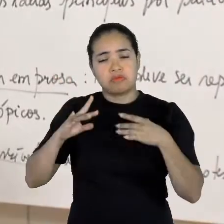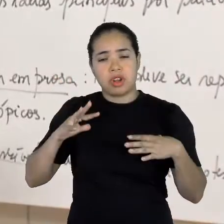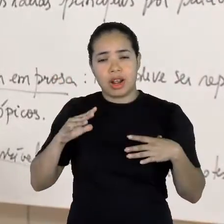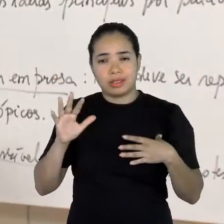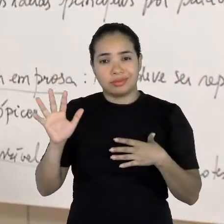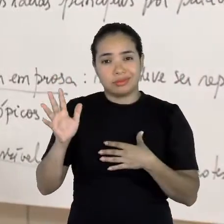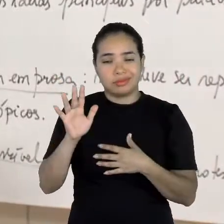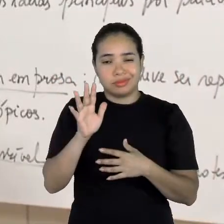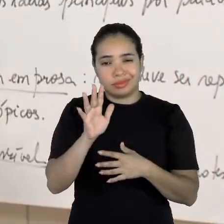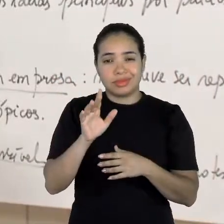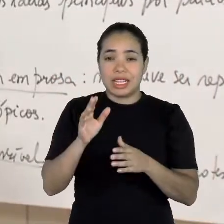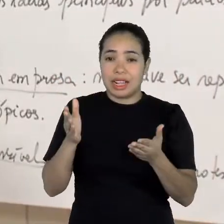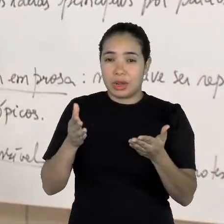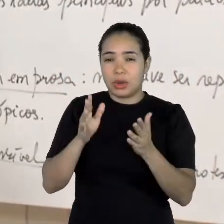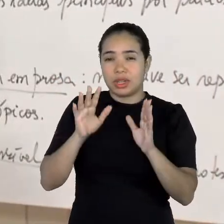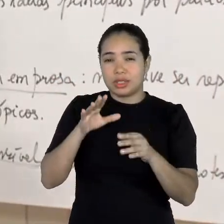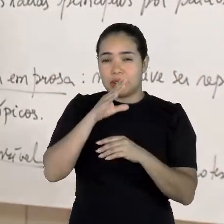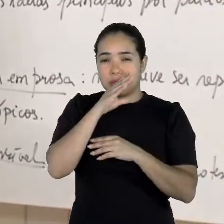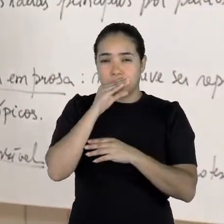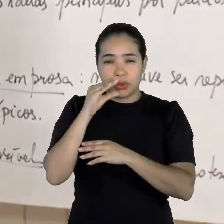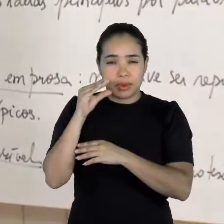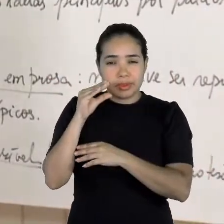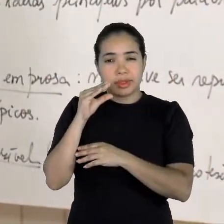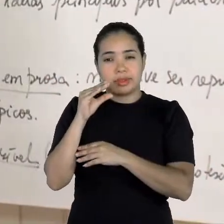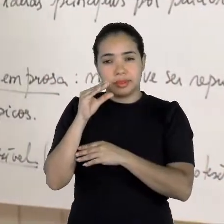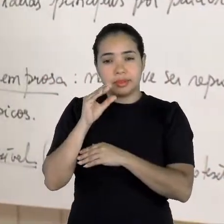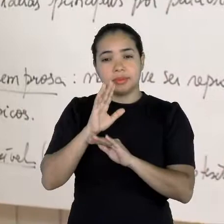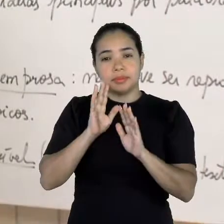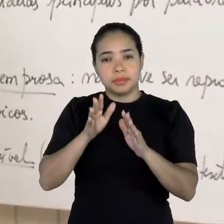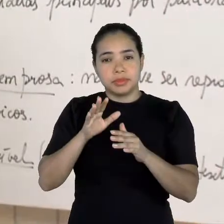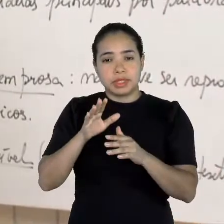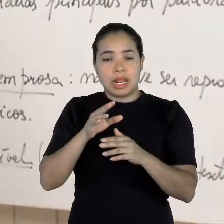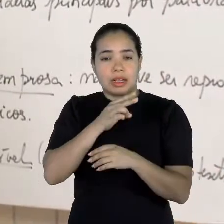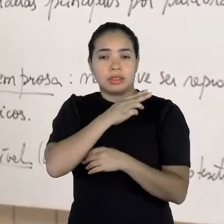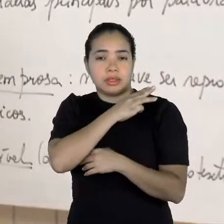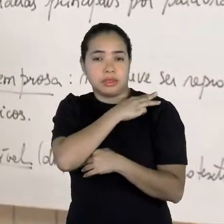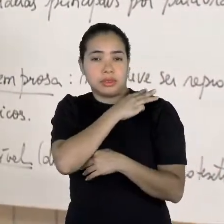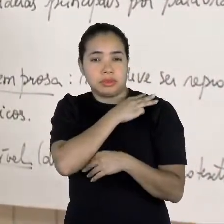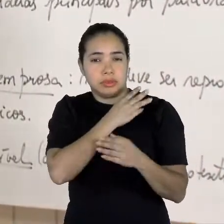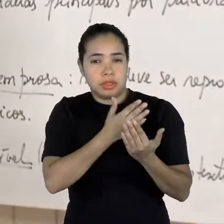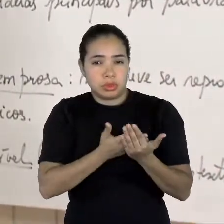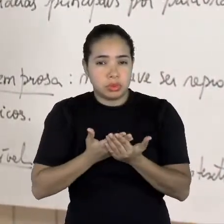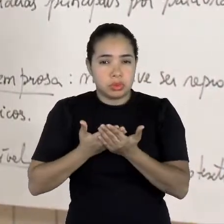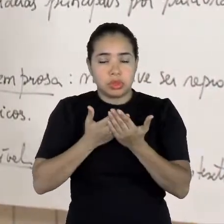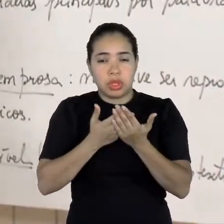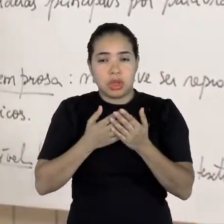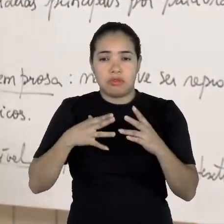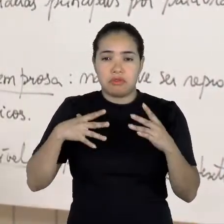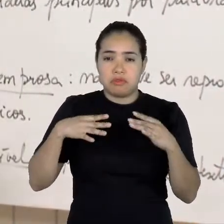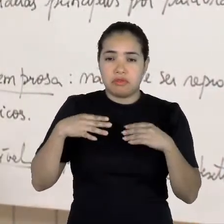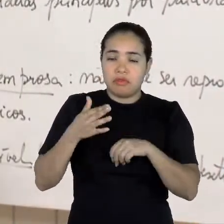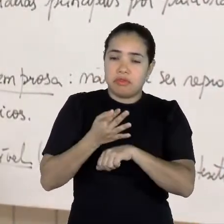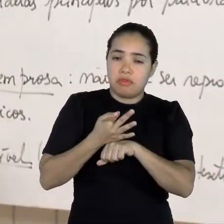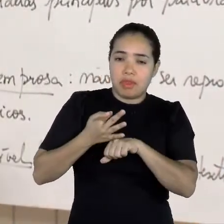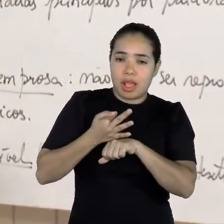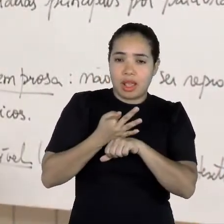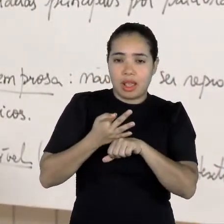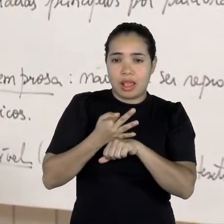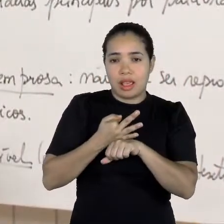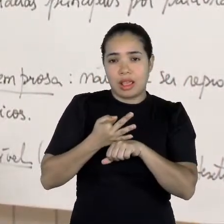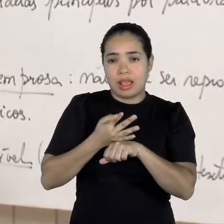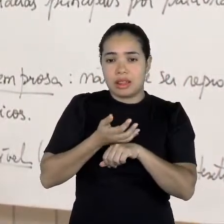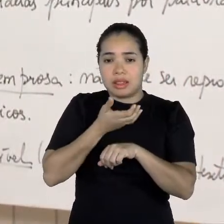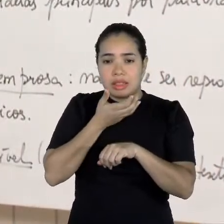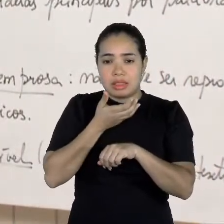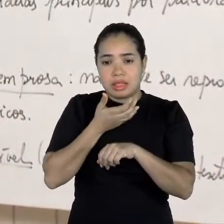perceberam que agora eles já são adolescentes, já estão no ensino médio, eles estão de férias de final de ano.